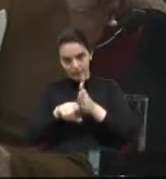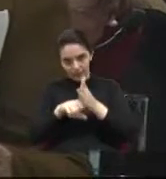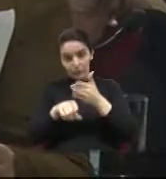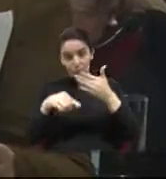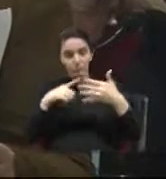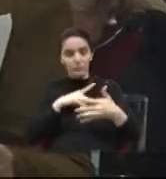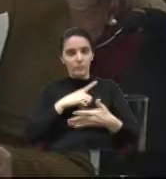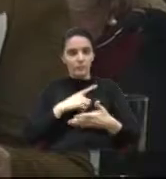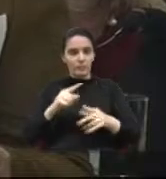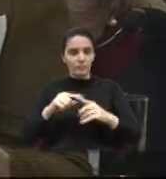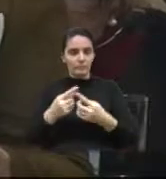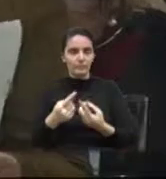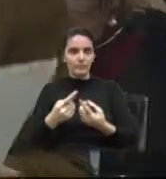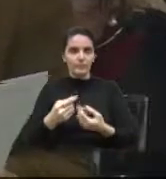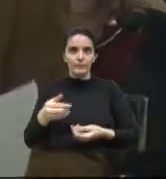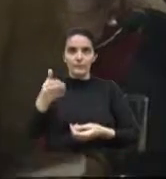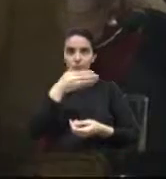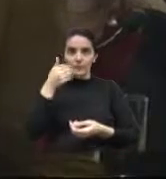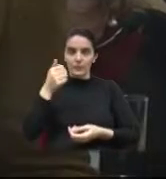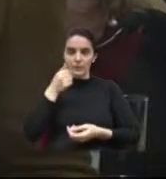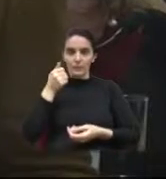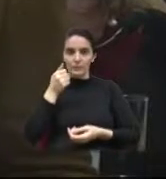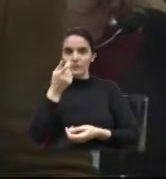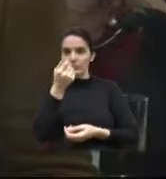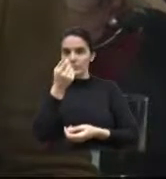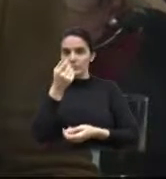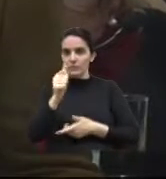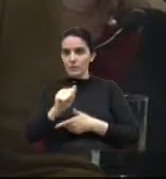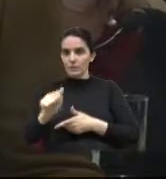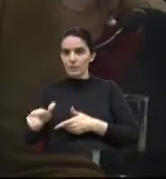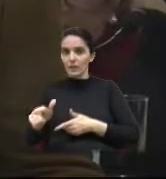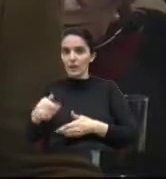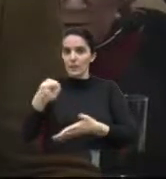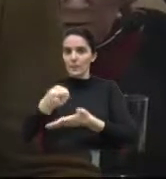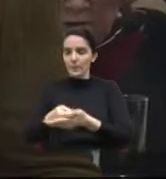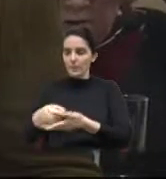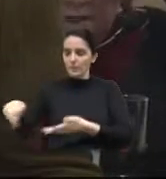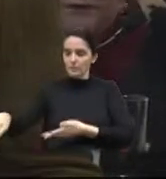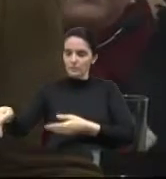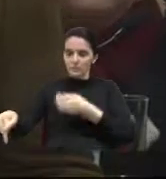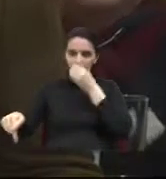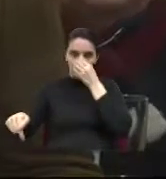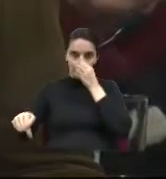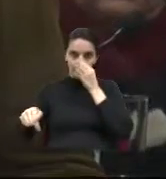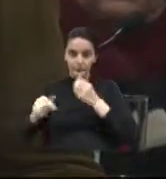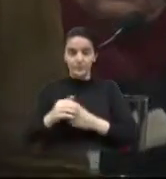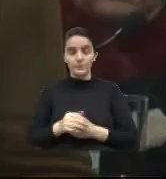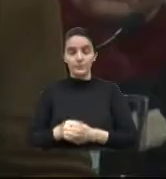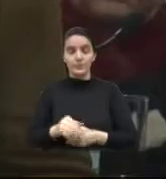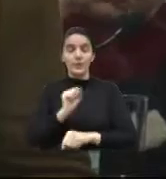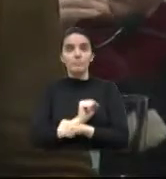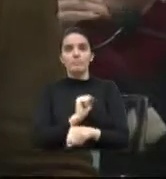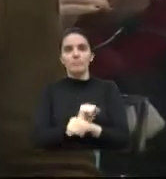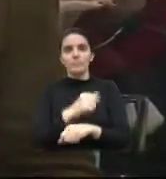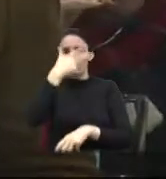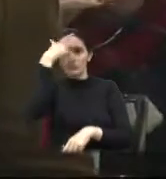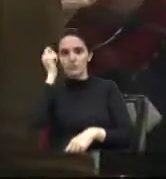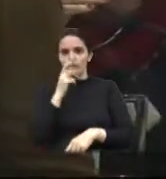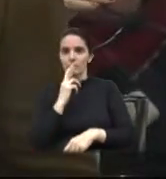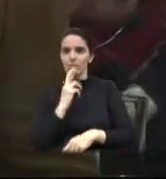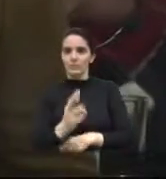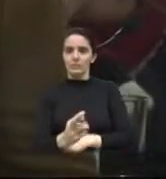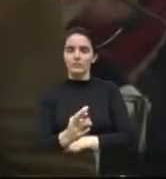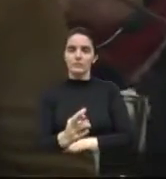ficar mais frisado aqui é o valor do aluguel que está sendo pago naquela casa. Então, aguardo a resposta do requerimento,